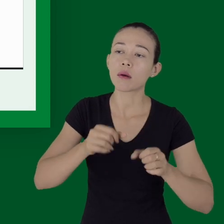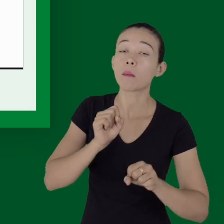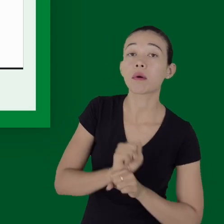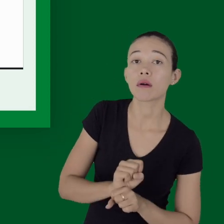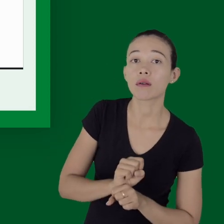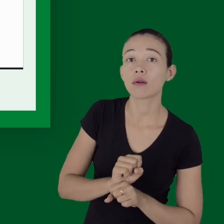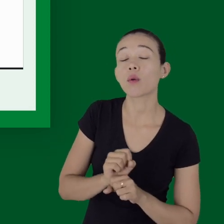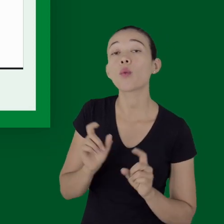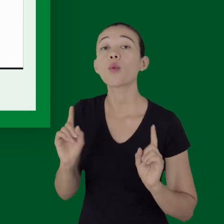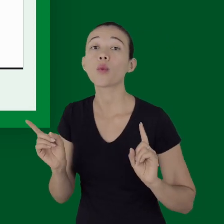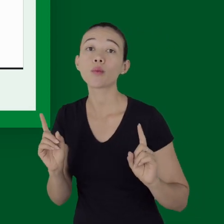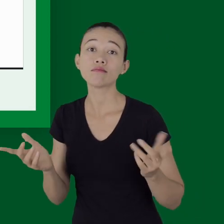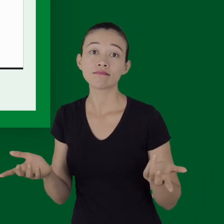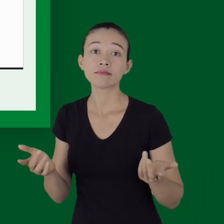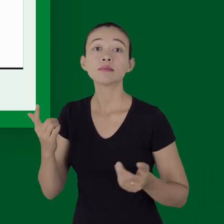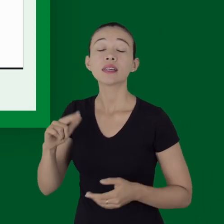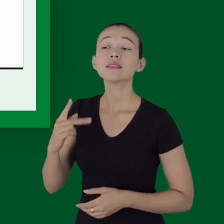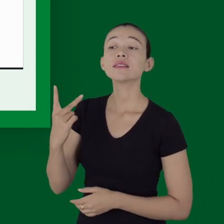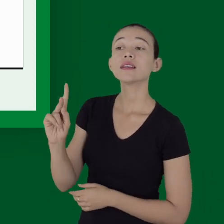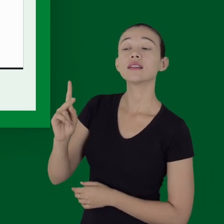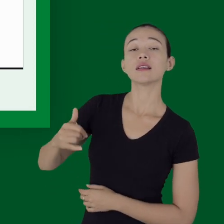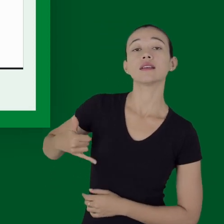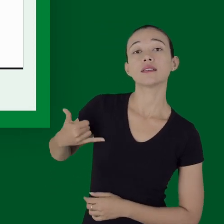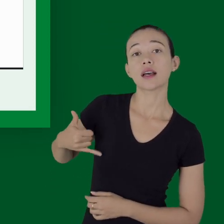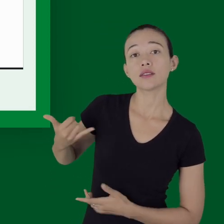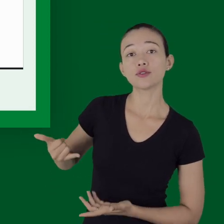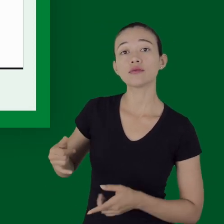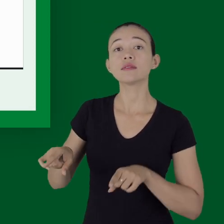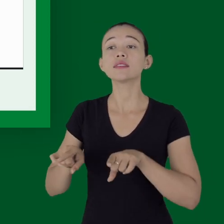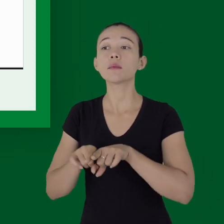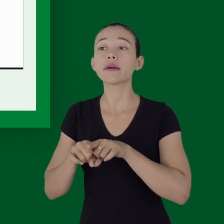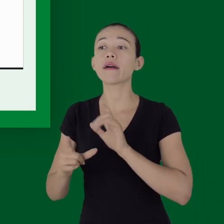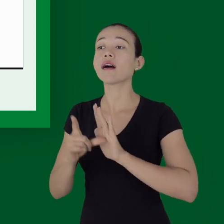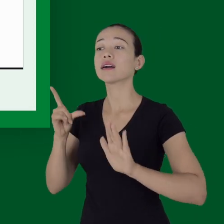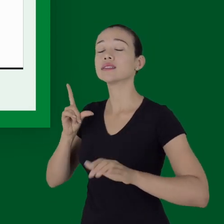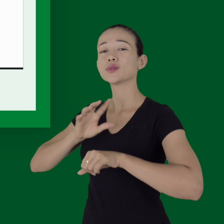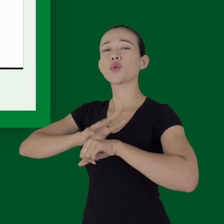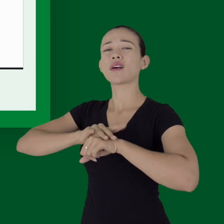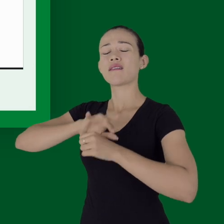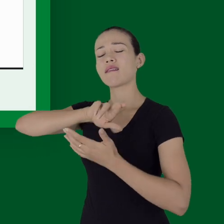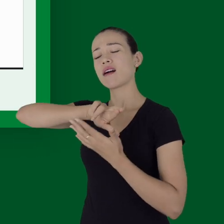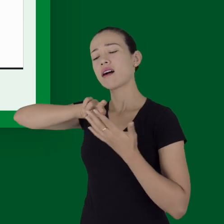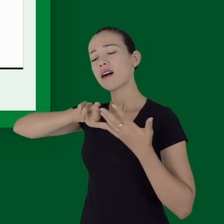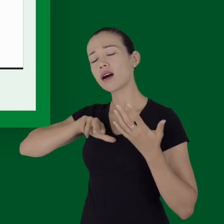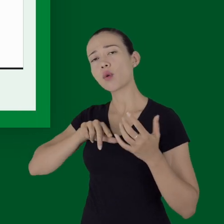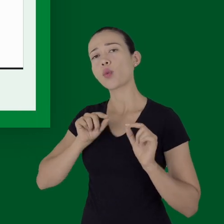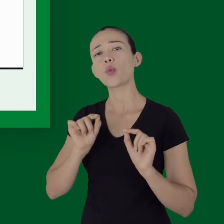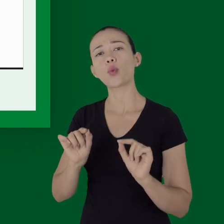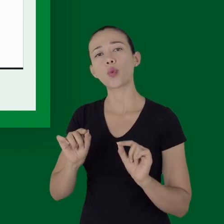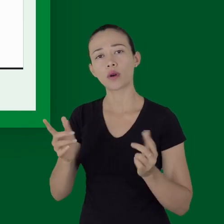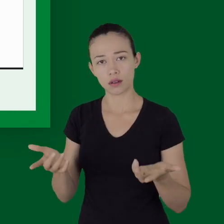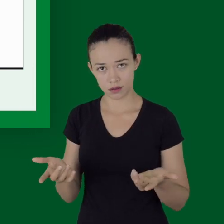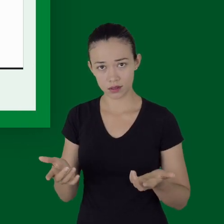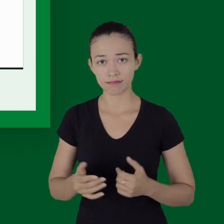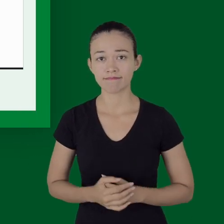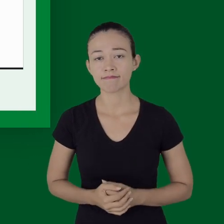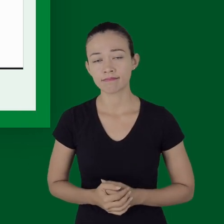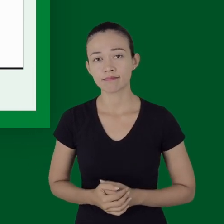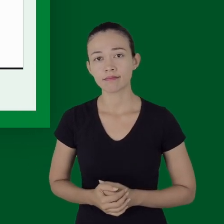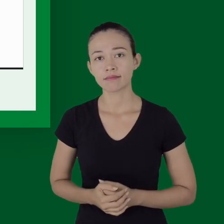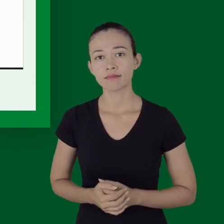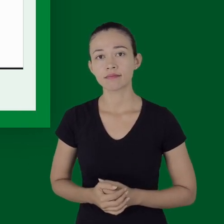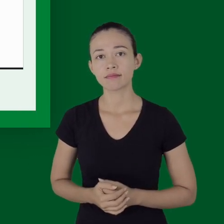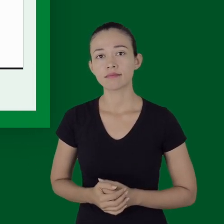doença crônica, irreversível, em deterioração progressiva. Qual a idade do nosso paciente? Quais